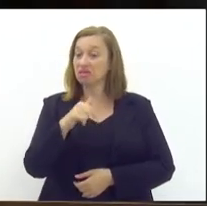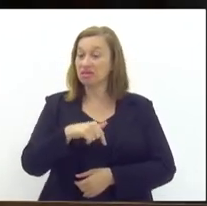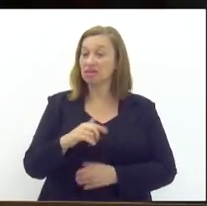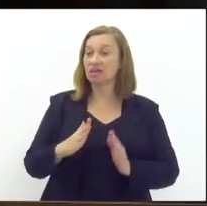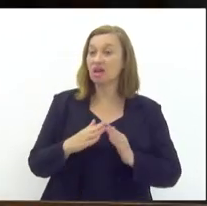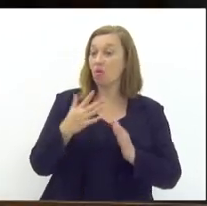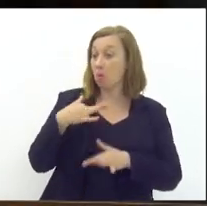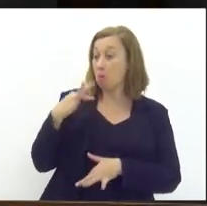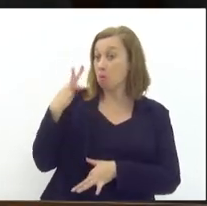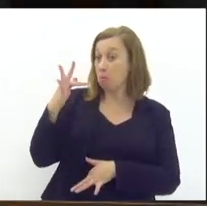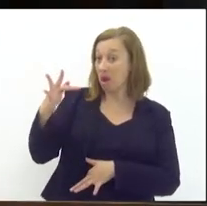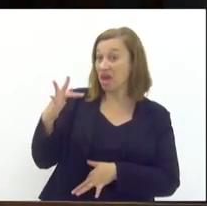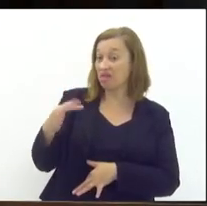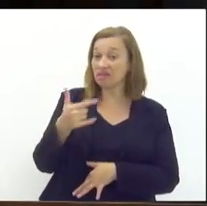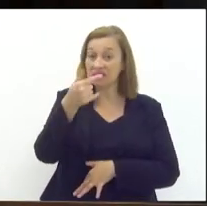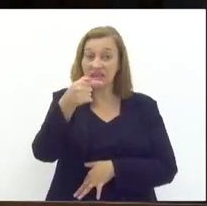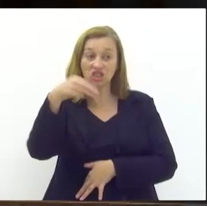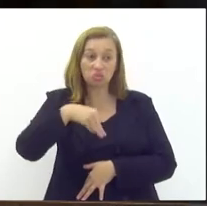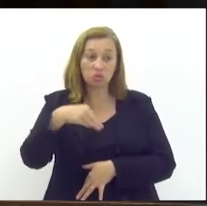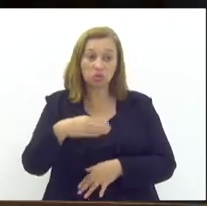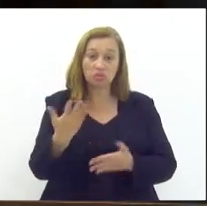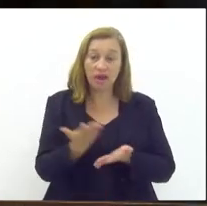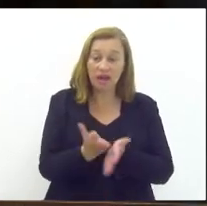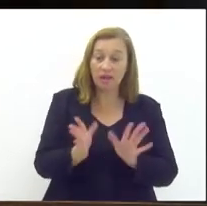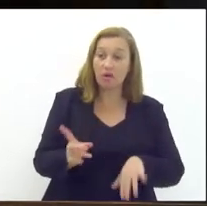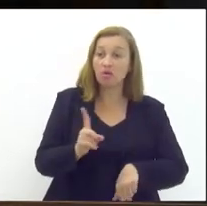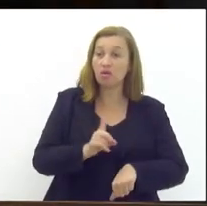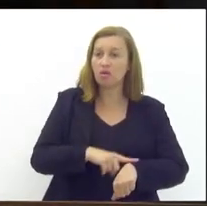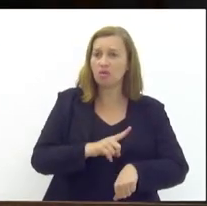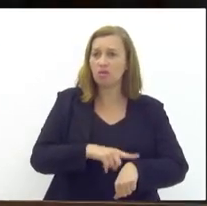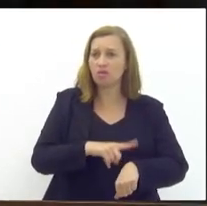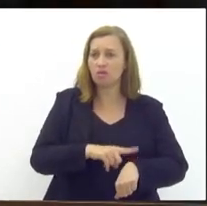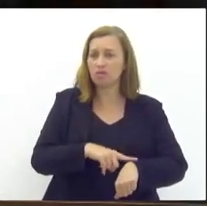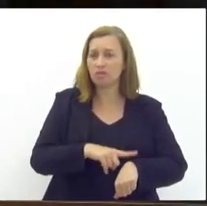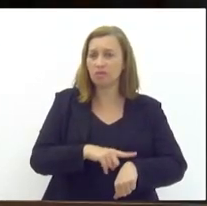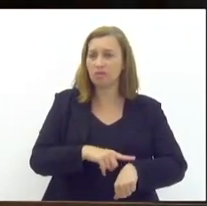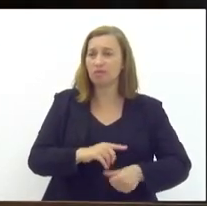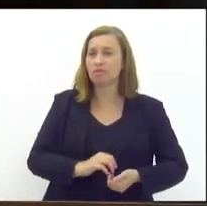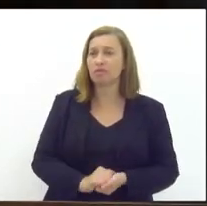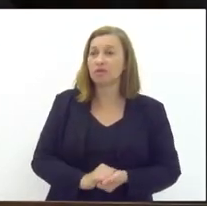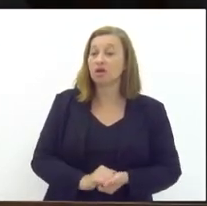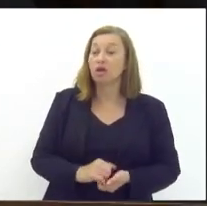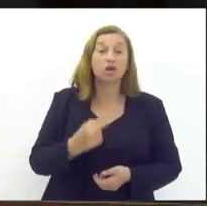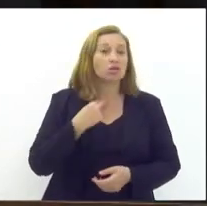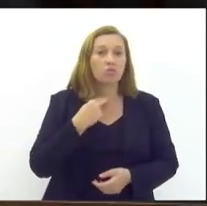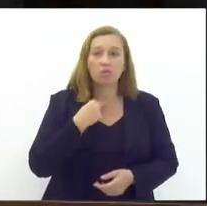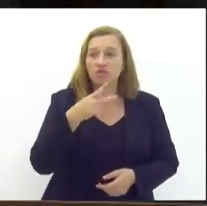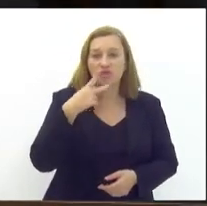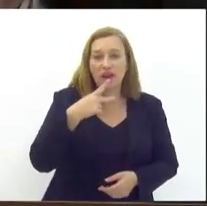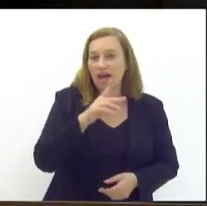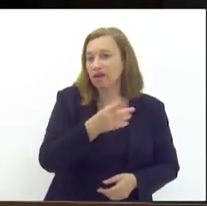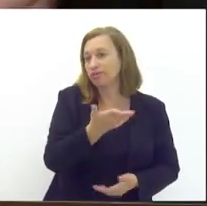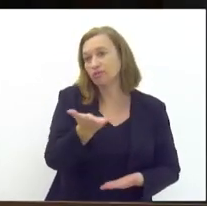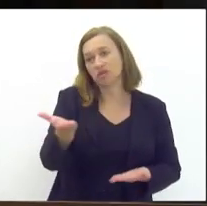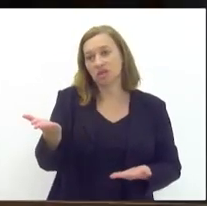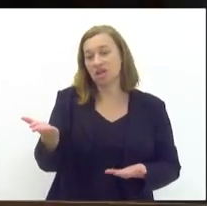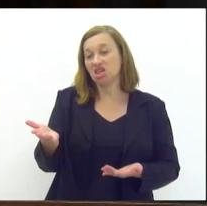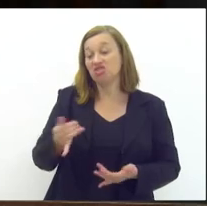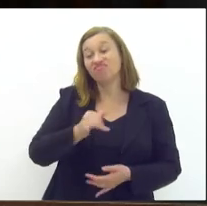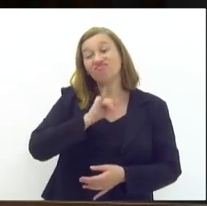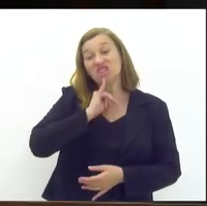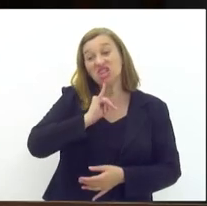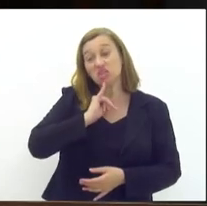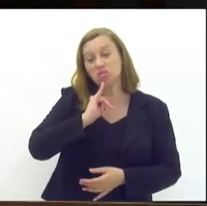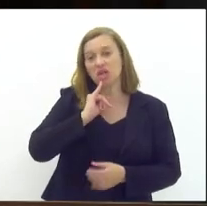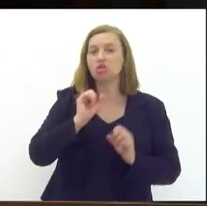em breve faltam 7 minutos para acabar nosso tempo graças a Deus a gente não pode todo mundo falar porque não daria tempo então a gente podia